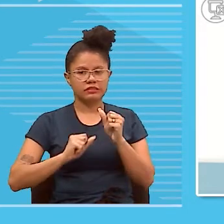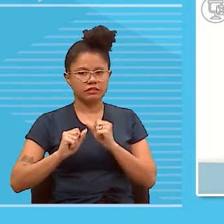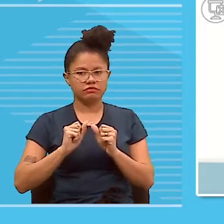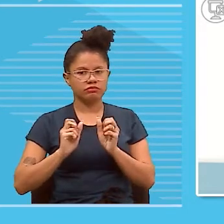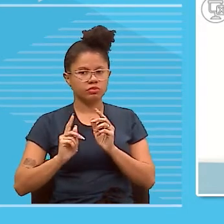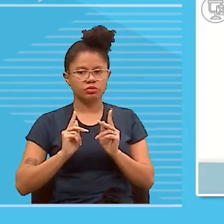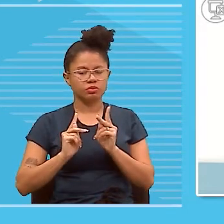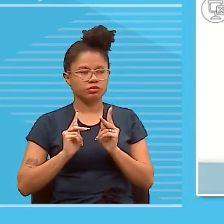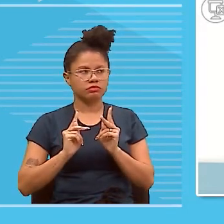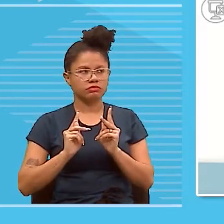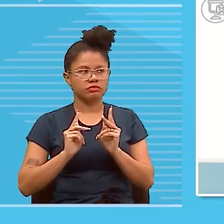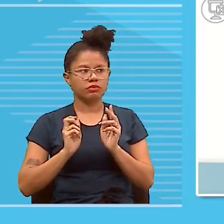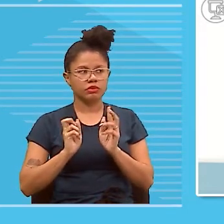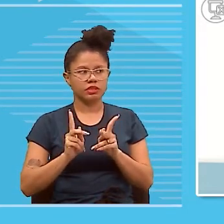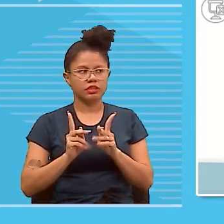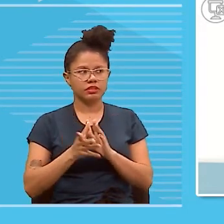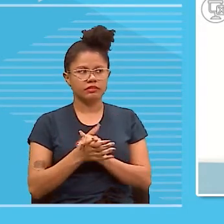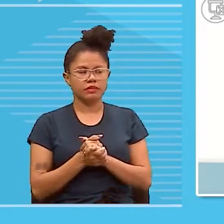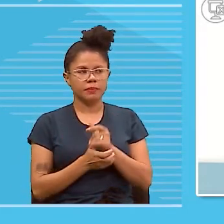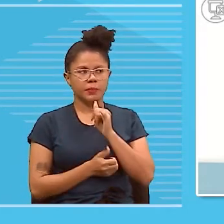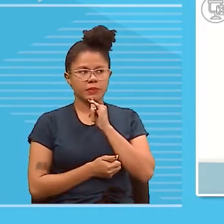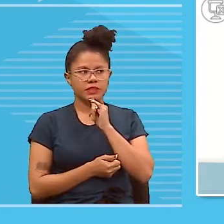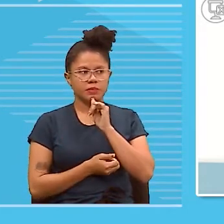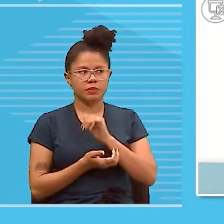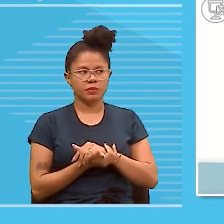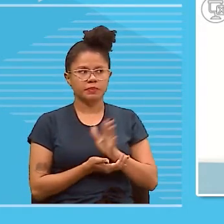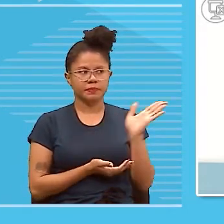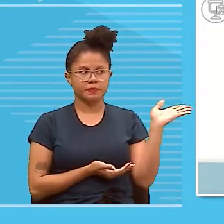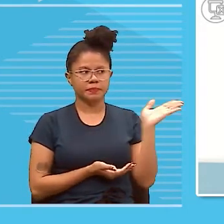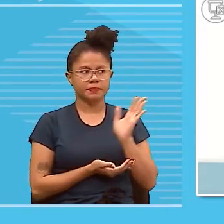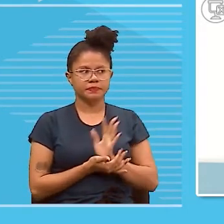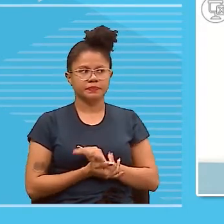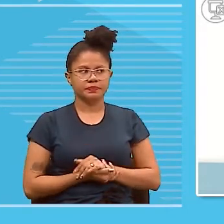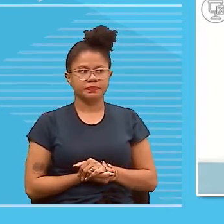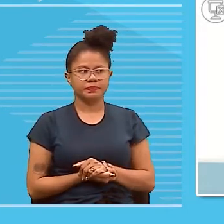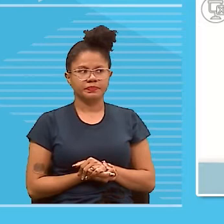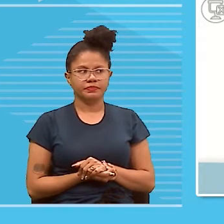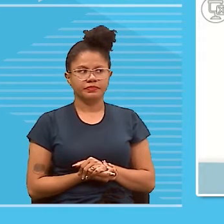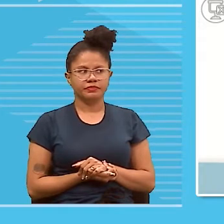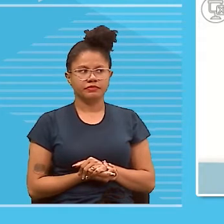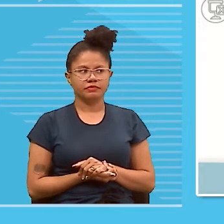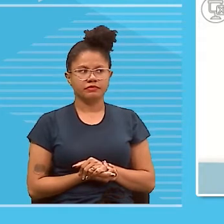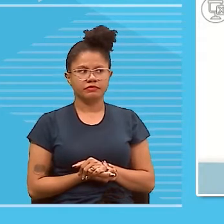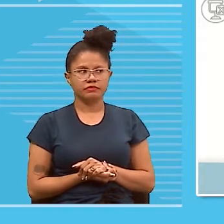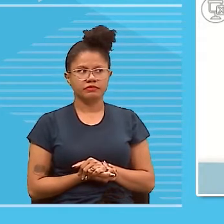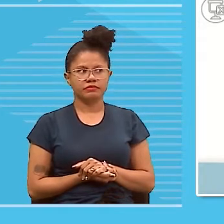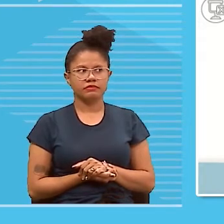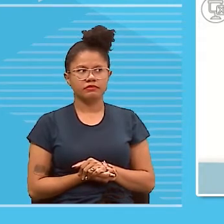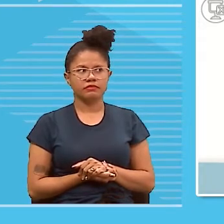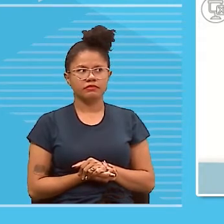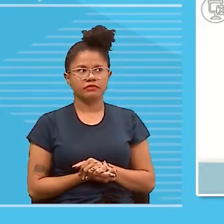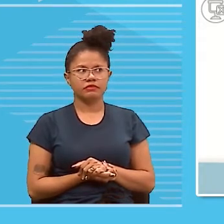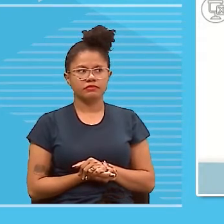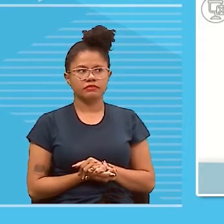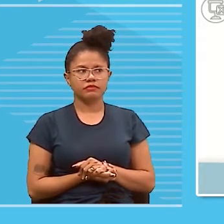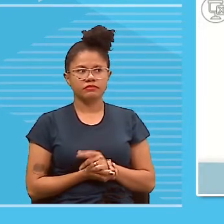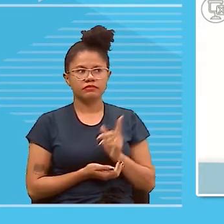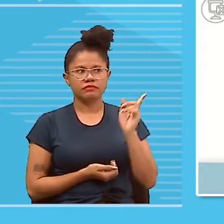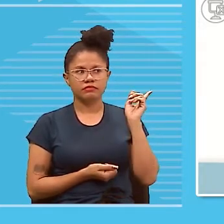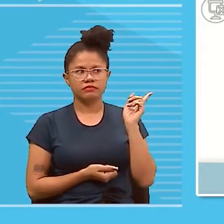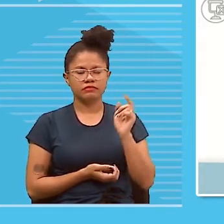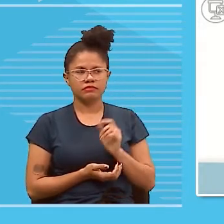é a mesma coisa que o ainda que embora mesmo que se bem que com